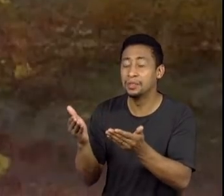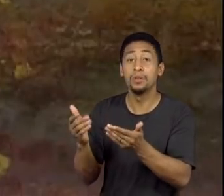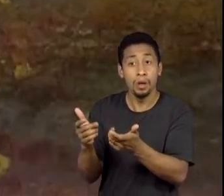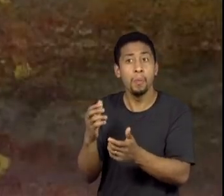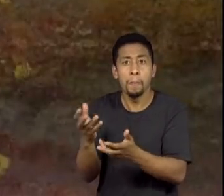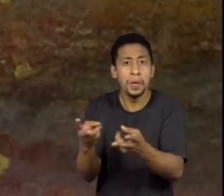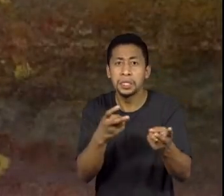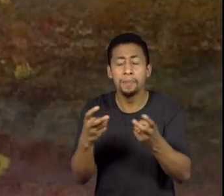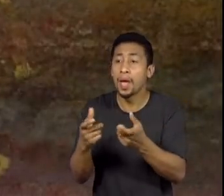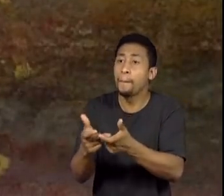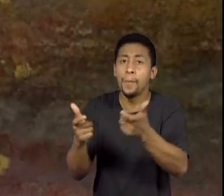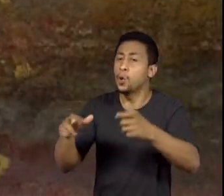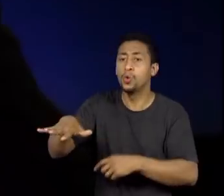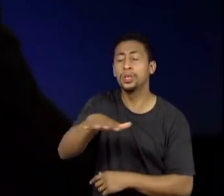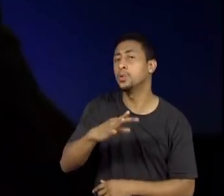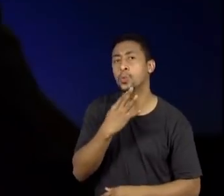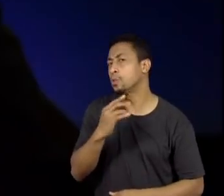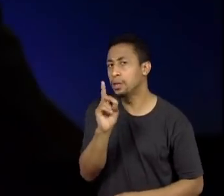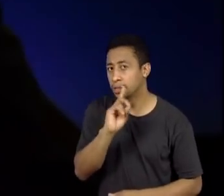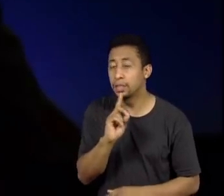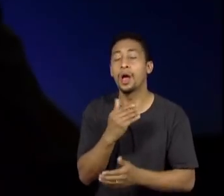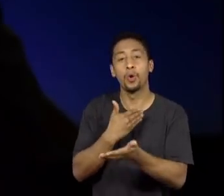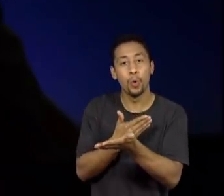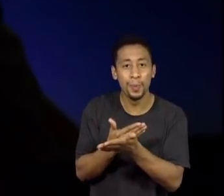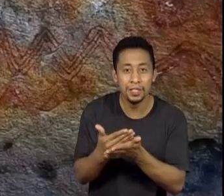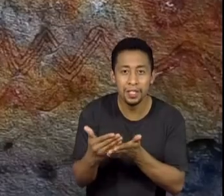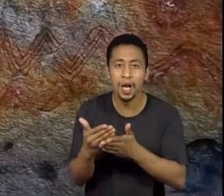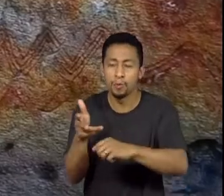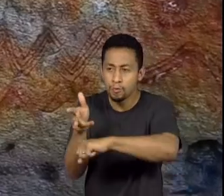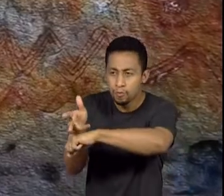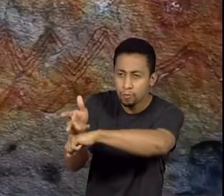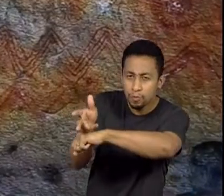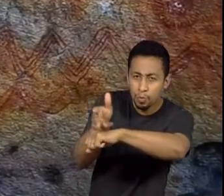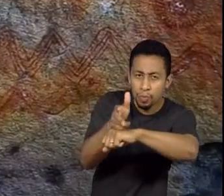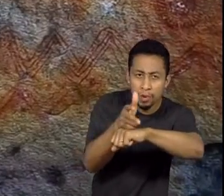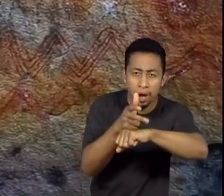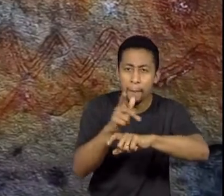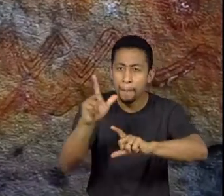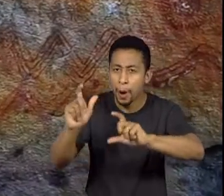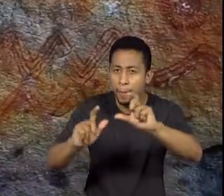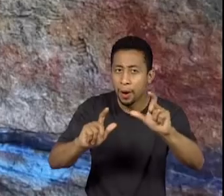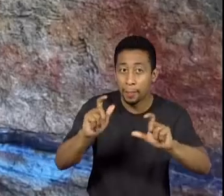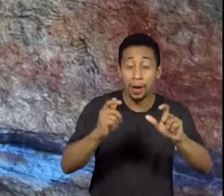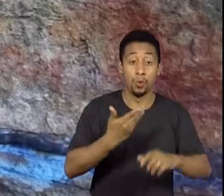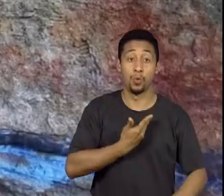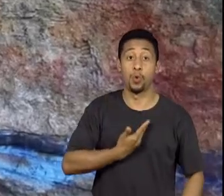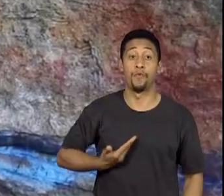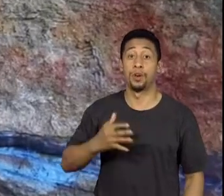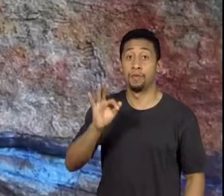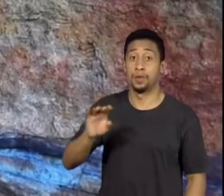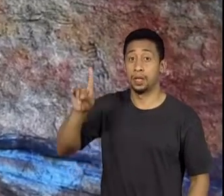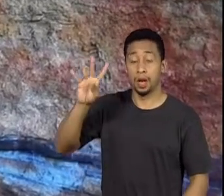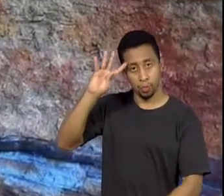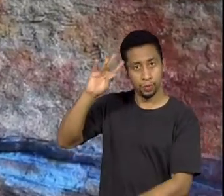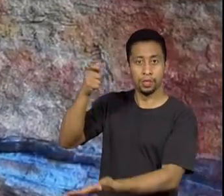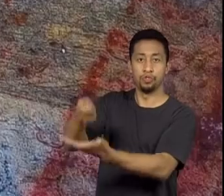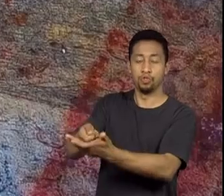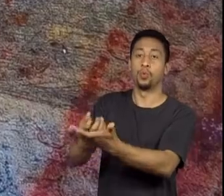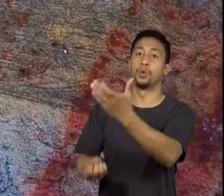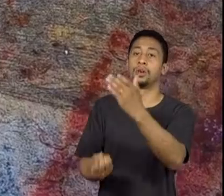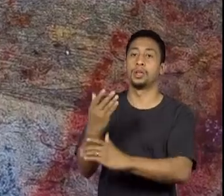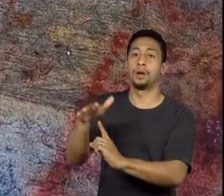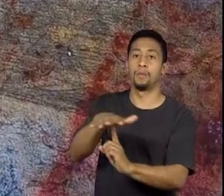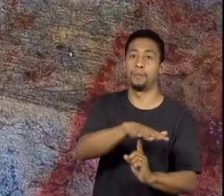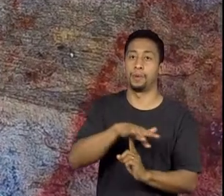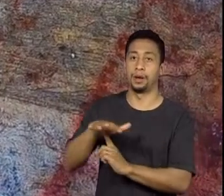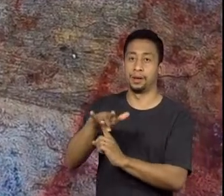publicar imagens, a fazer reportagens, e o governo federal decidiu criar um parque nacional ali, o Parque Nacional da